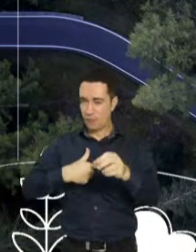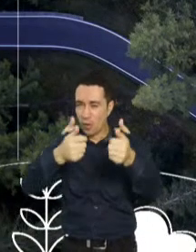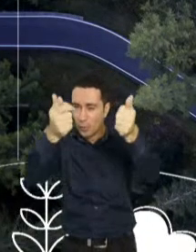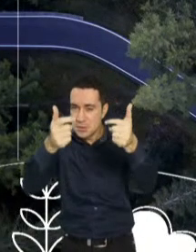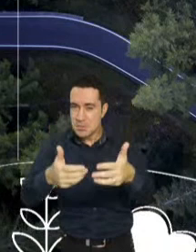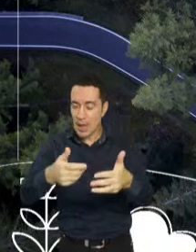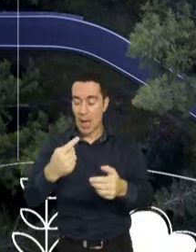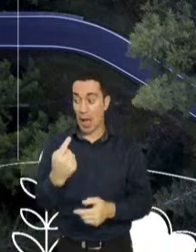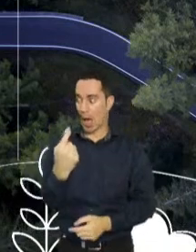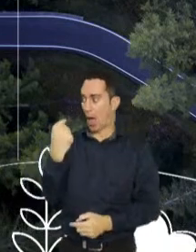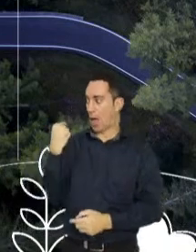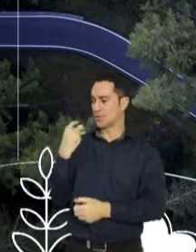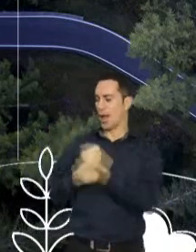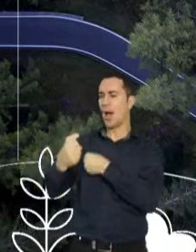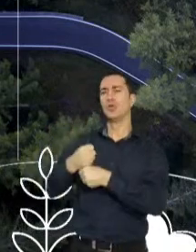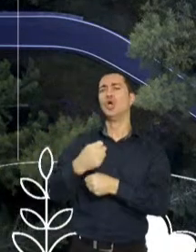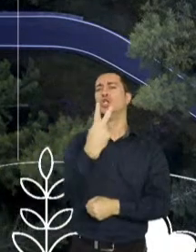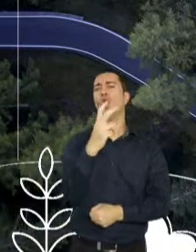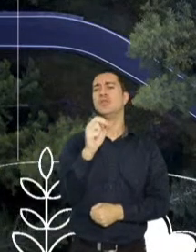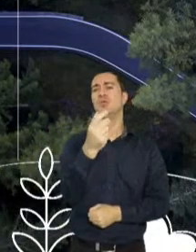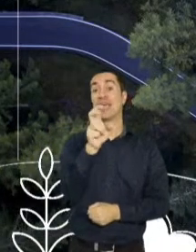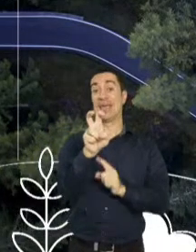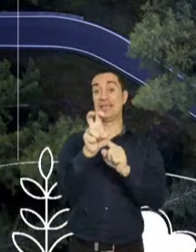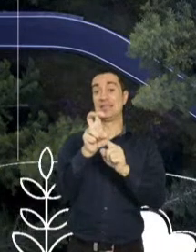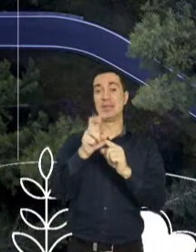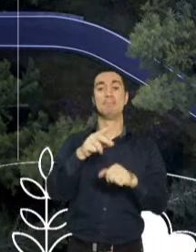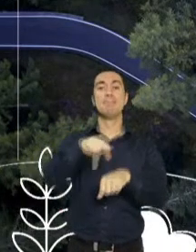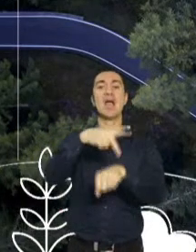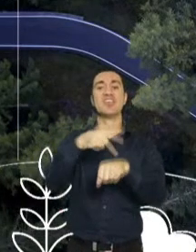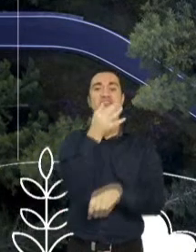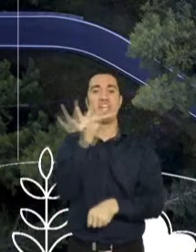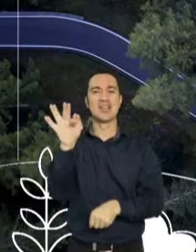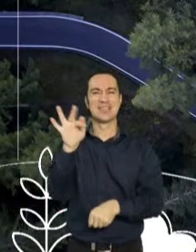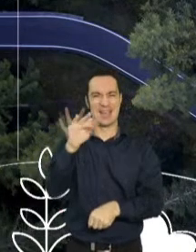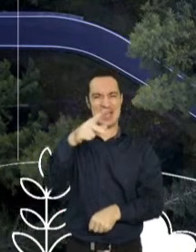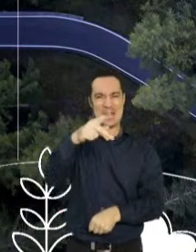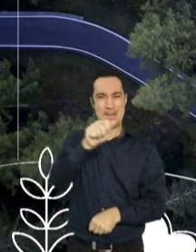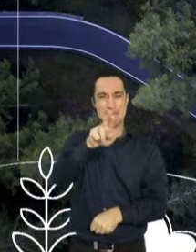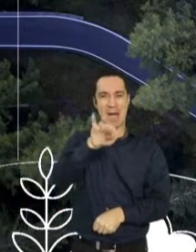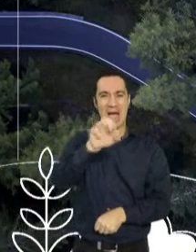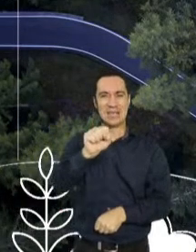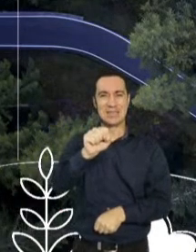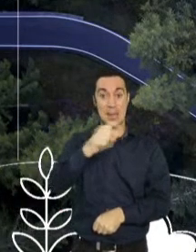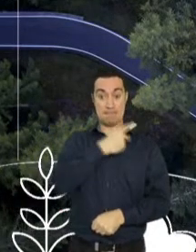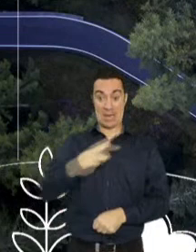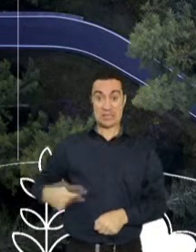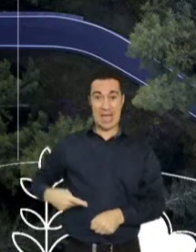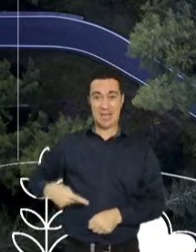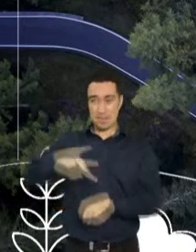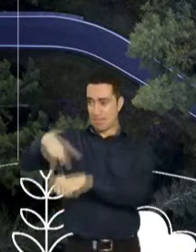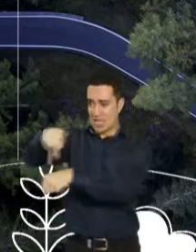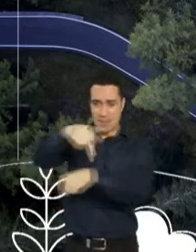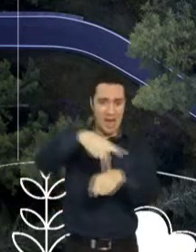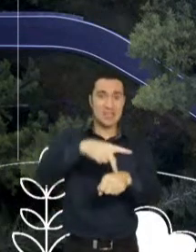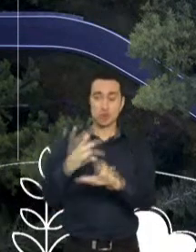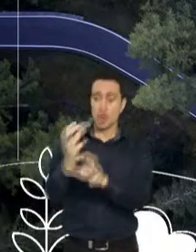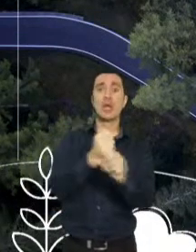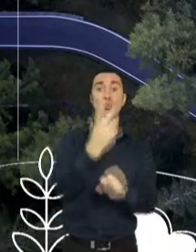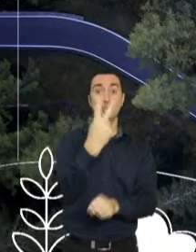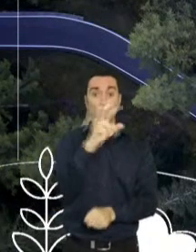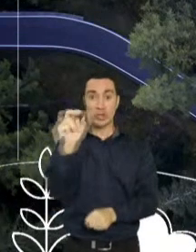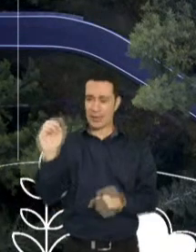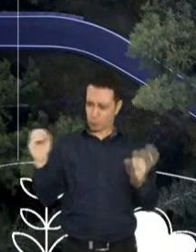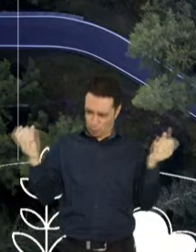um pouquinho para trás. 2015, Paris. Quase 200 líderes mundiais, representantes de